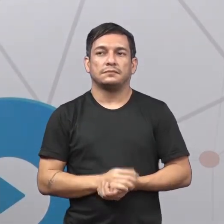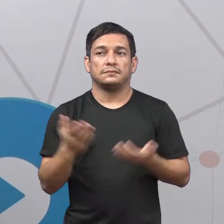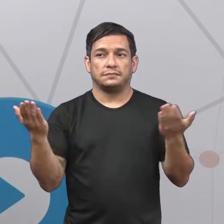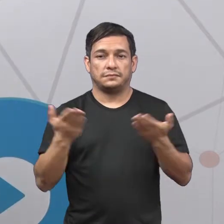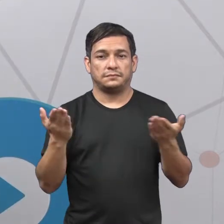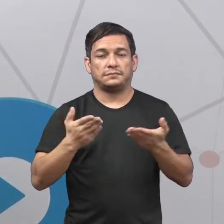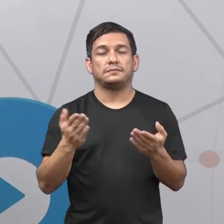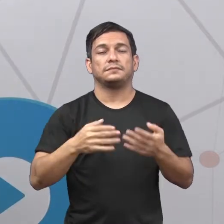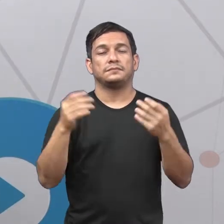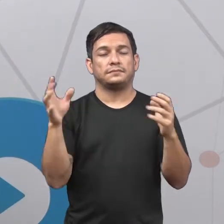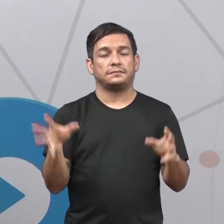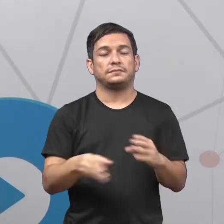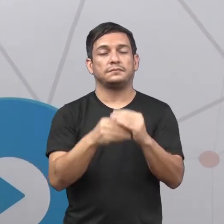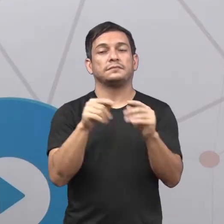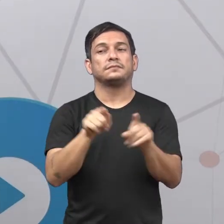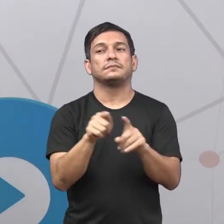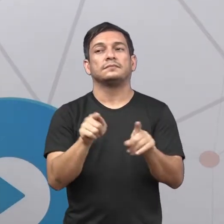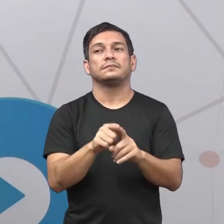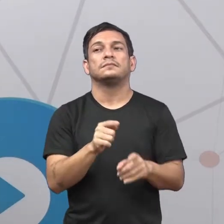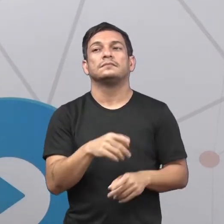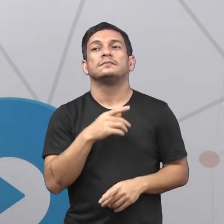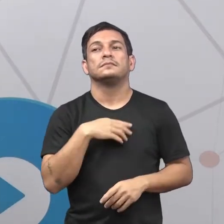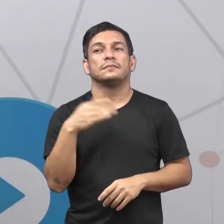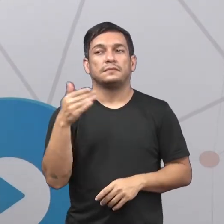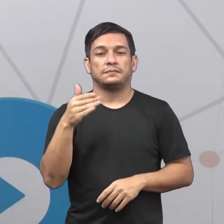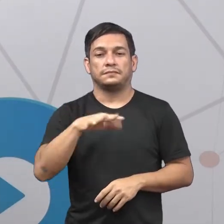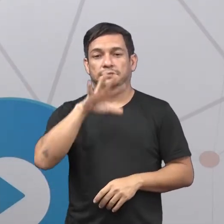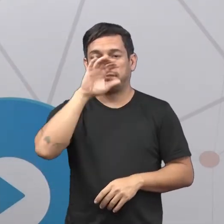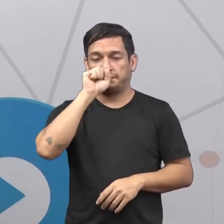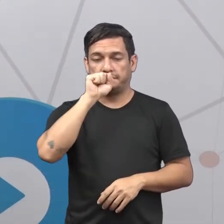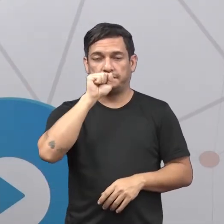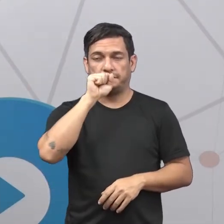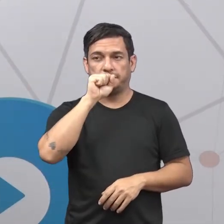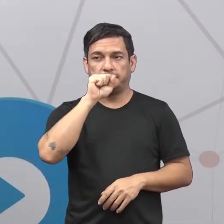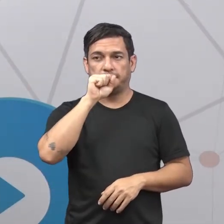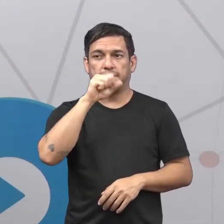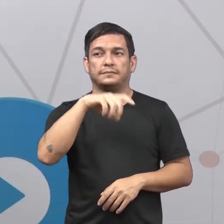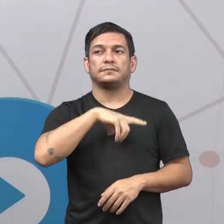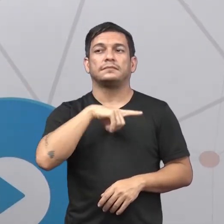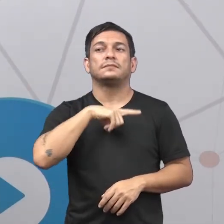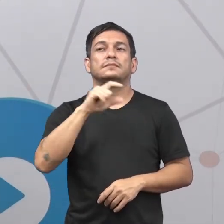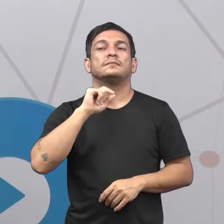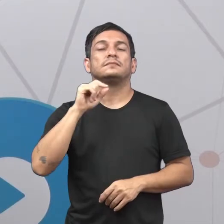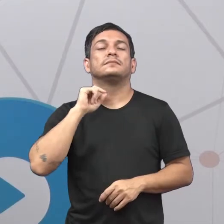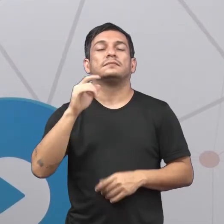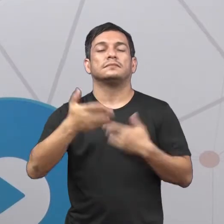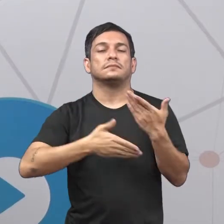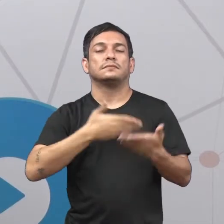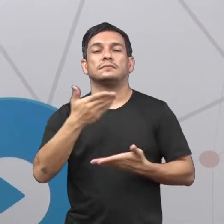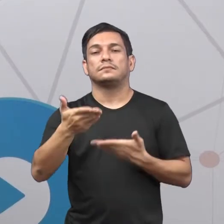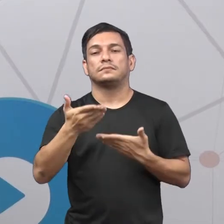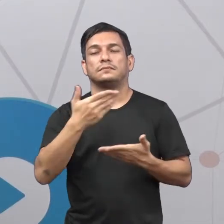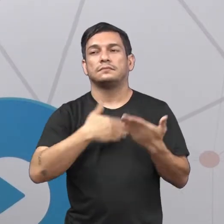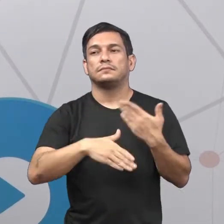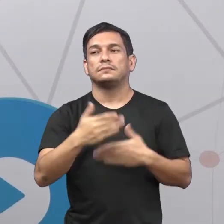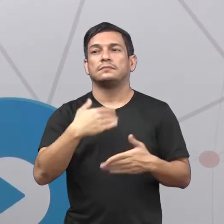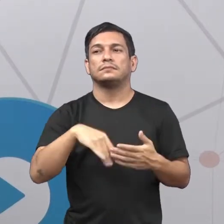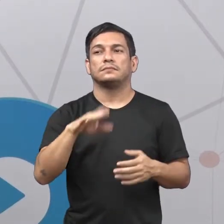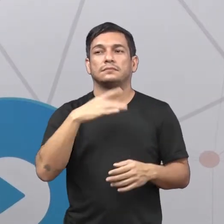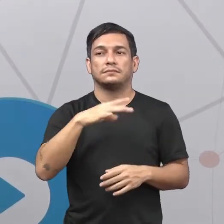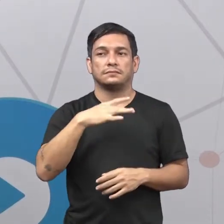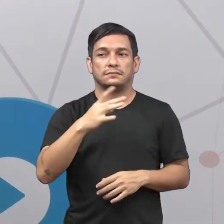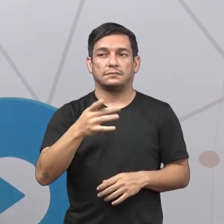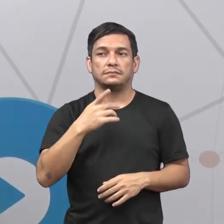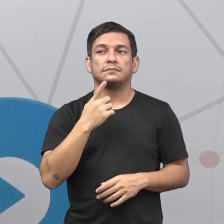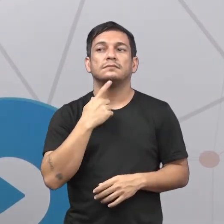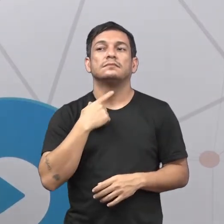Hoje, a gente vai adicionar a nossa frequência respiratória, que tem uma relação com a